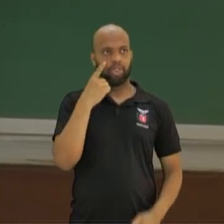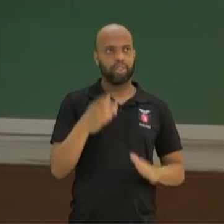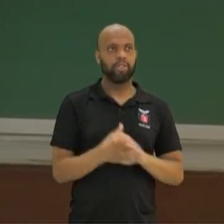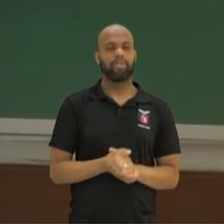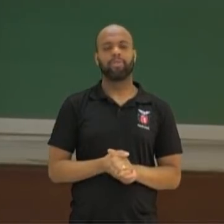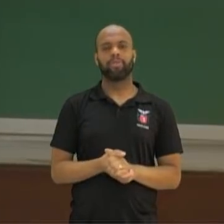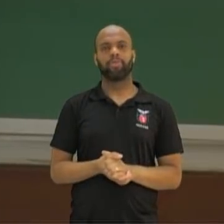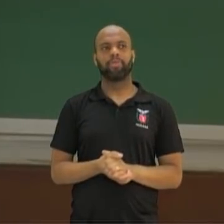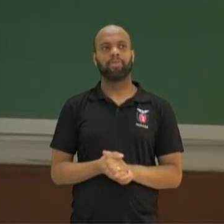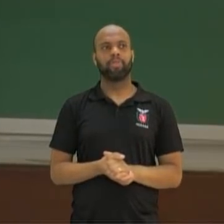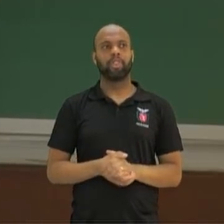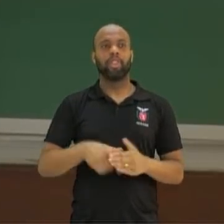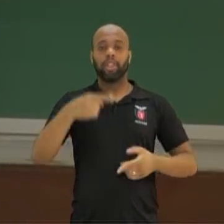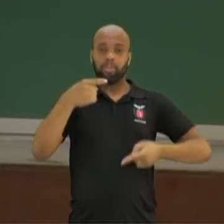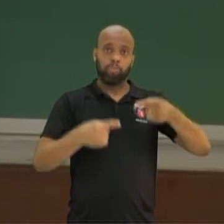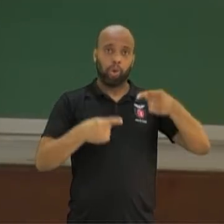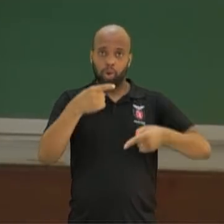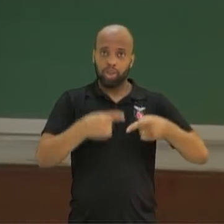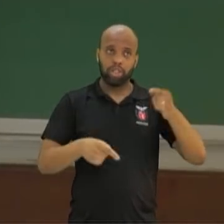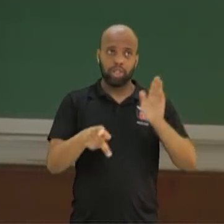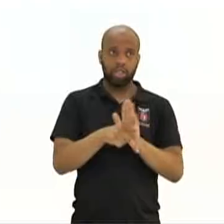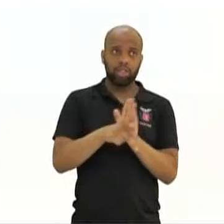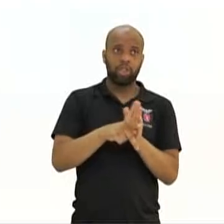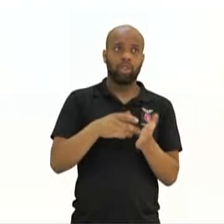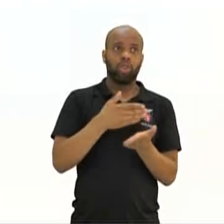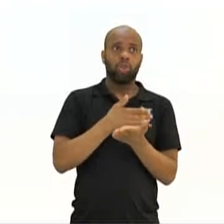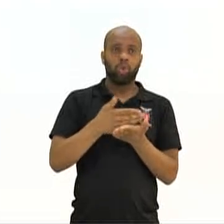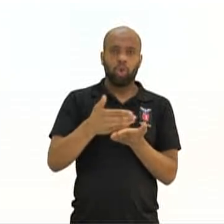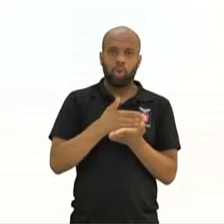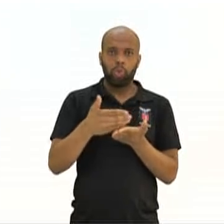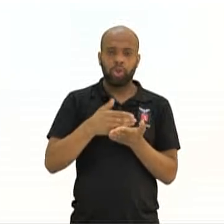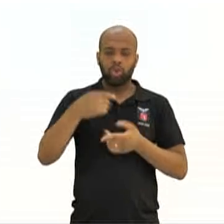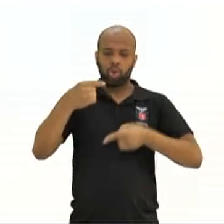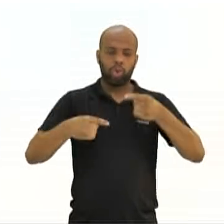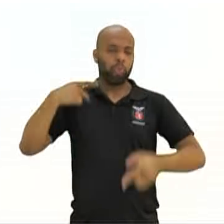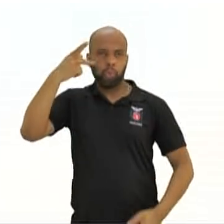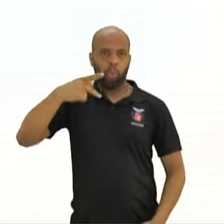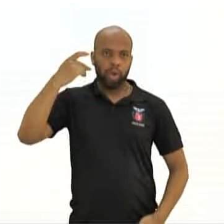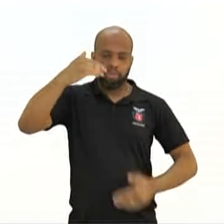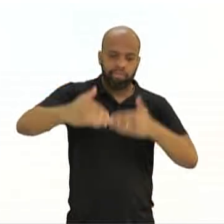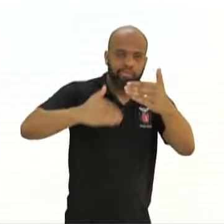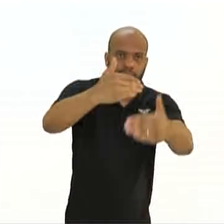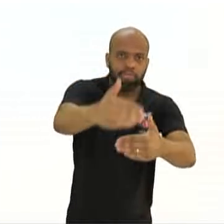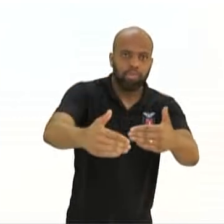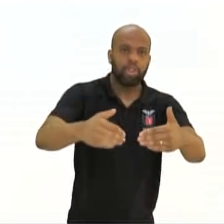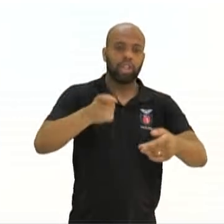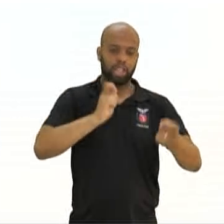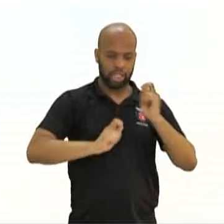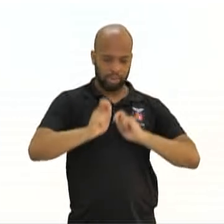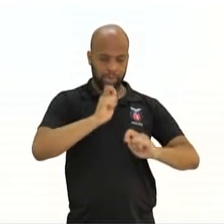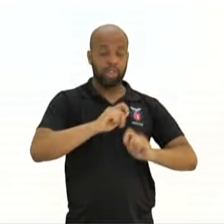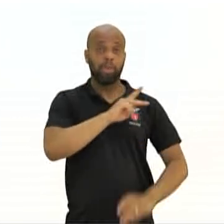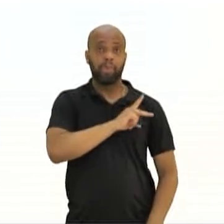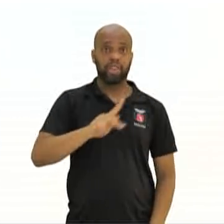seguinte: a política da implementação da política desenvolvimentista da administração